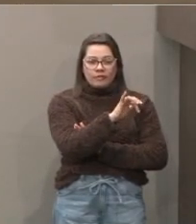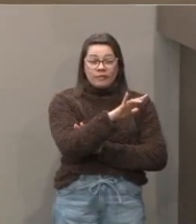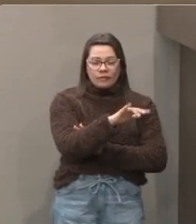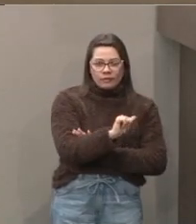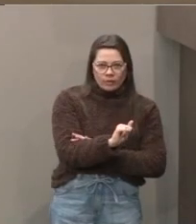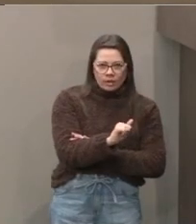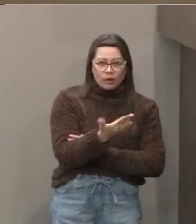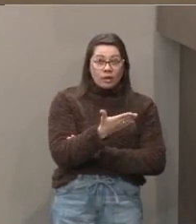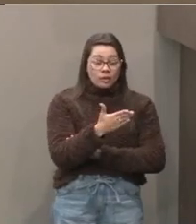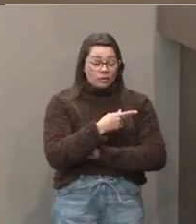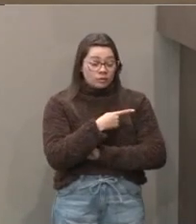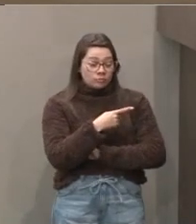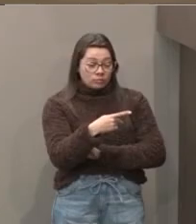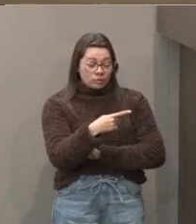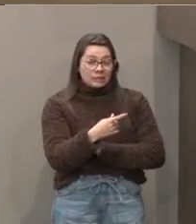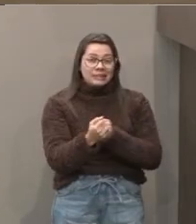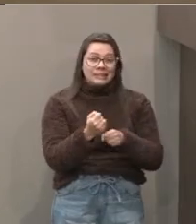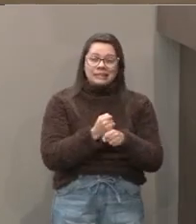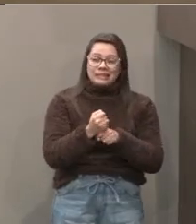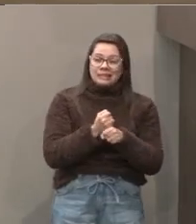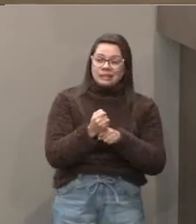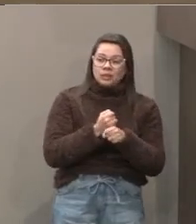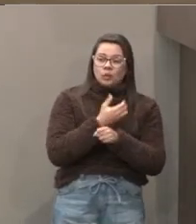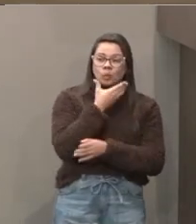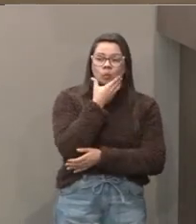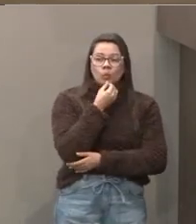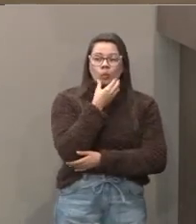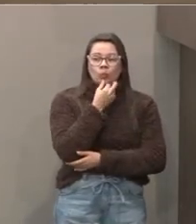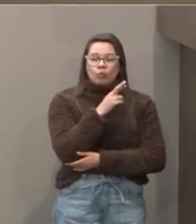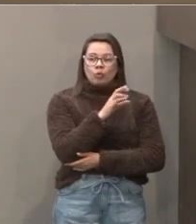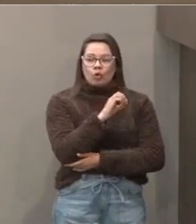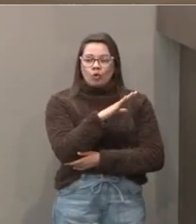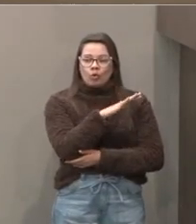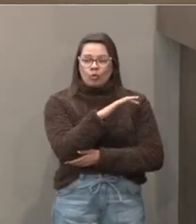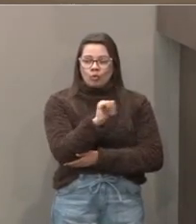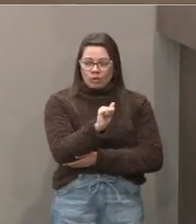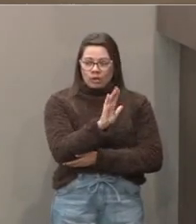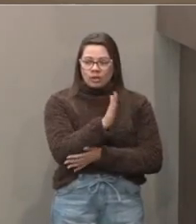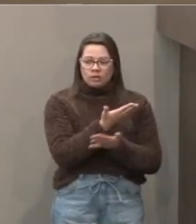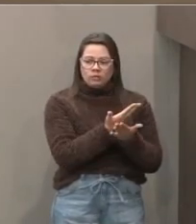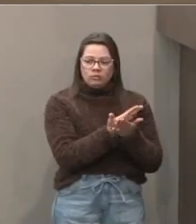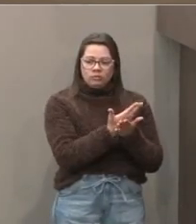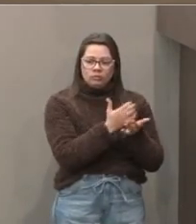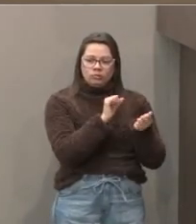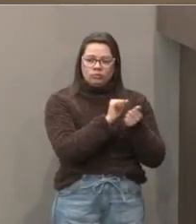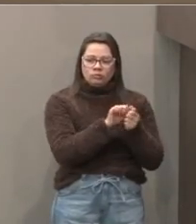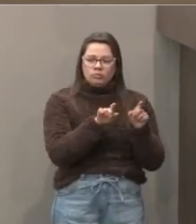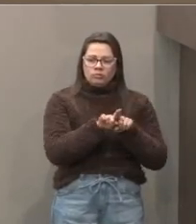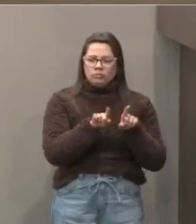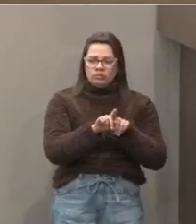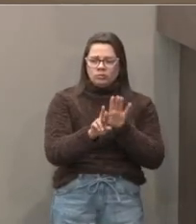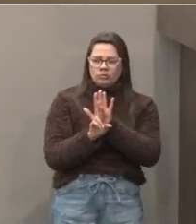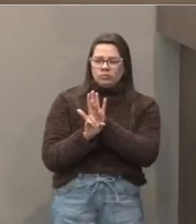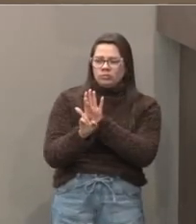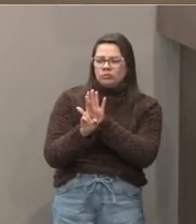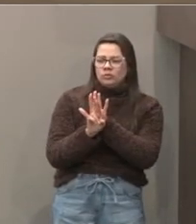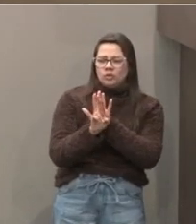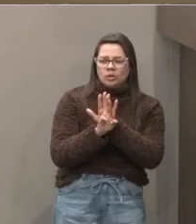presidente este ano é Rodrigo Roca, nosso ex-residente. Temos